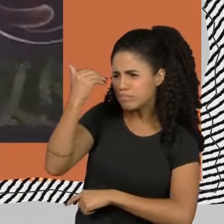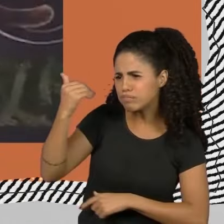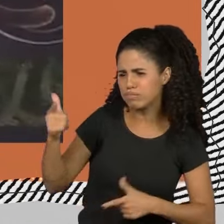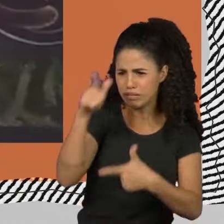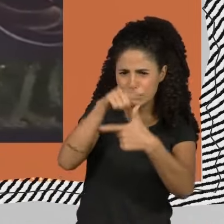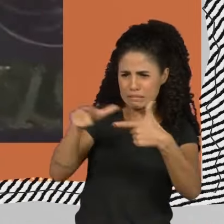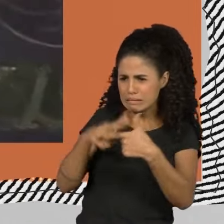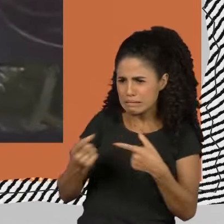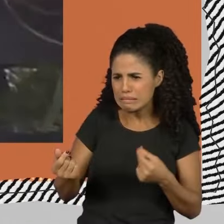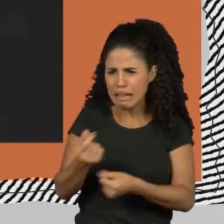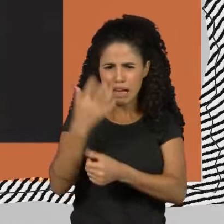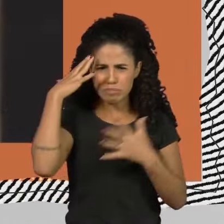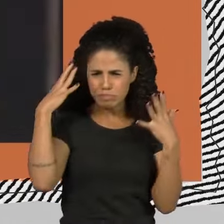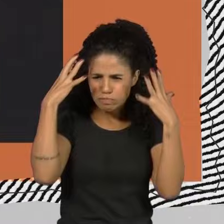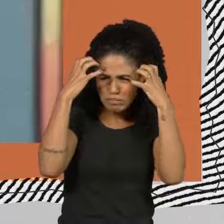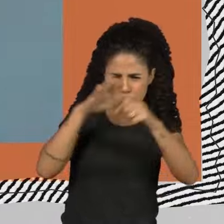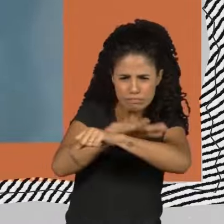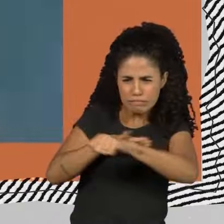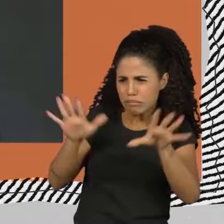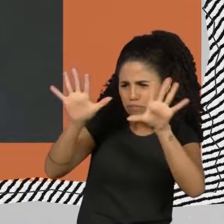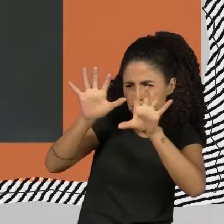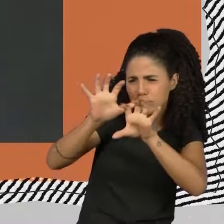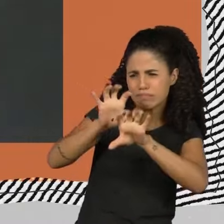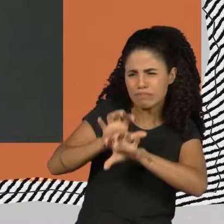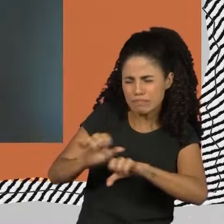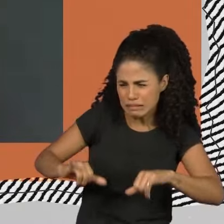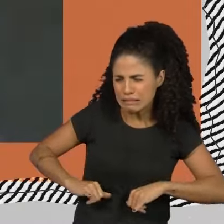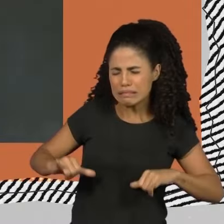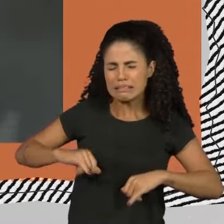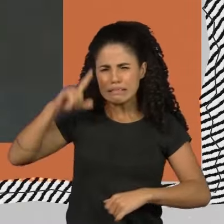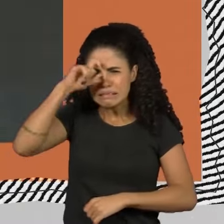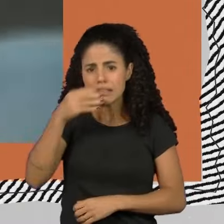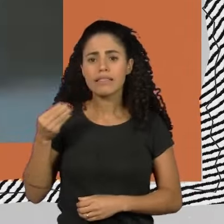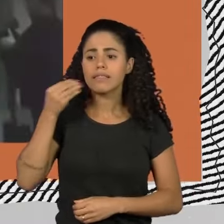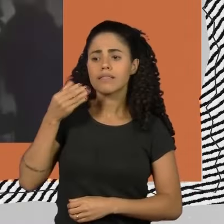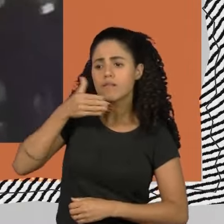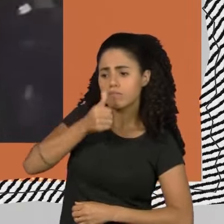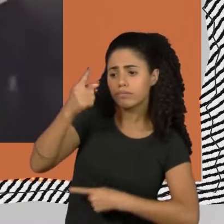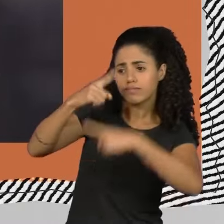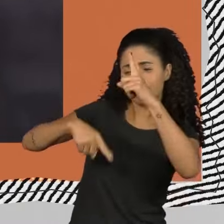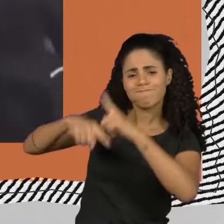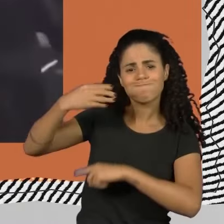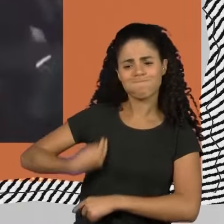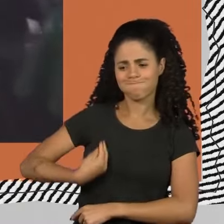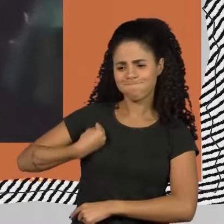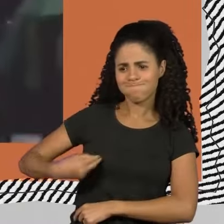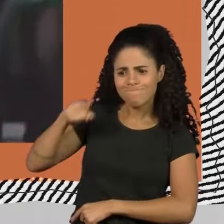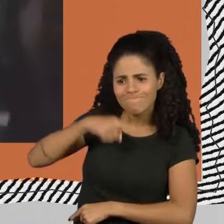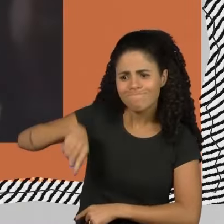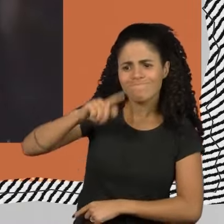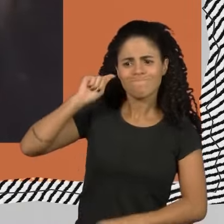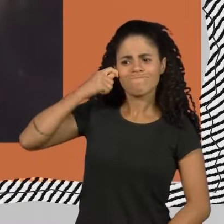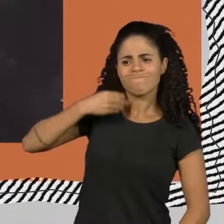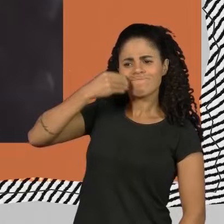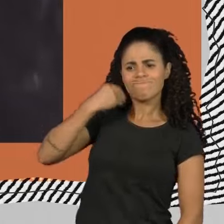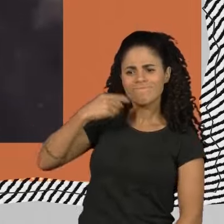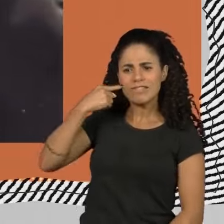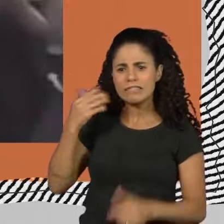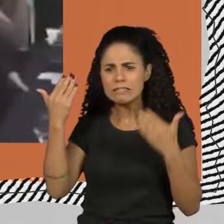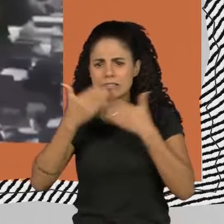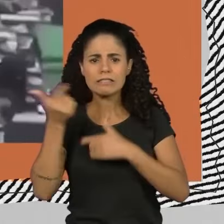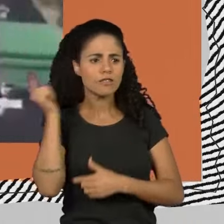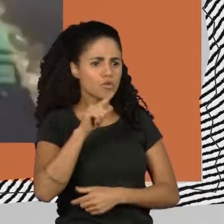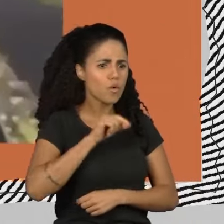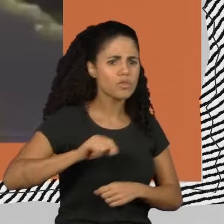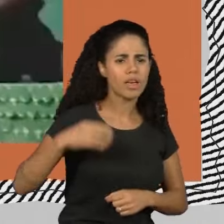drama cabelo creso que a pele escura a ferida a chaga a procura pura nego drama tenta ver e